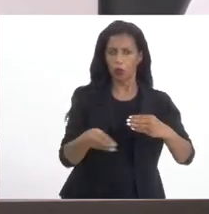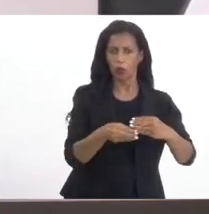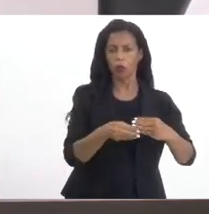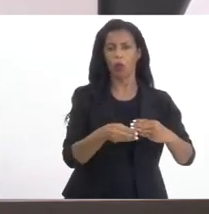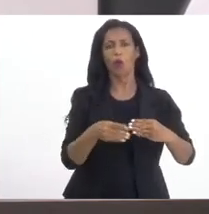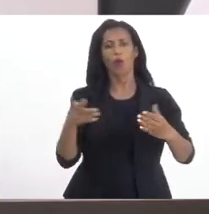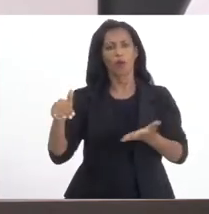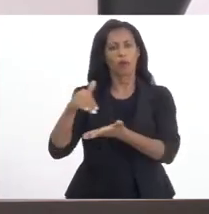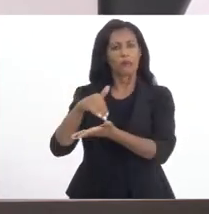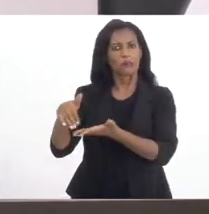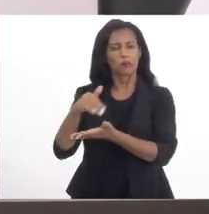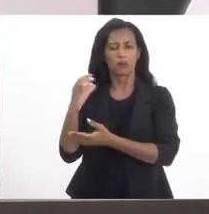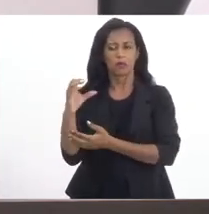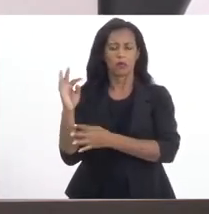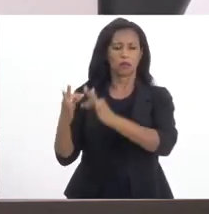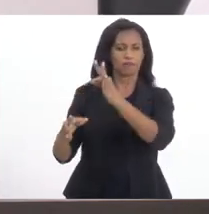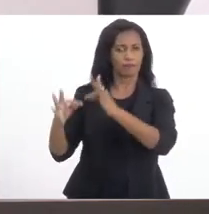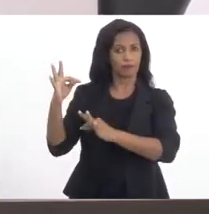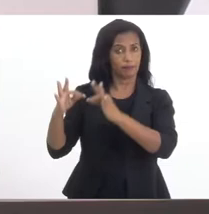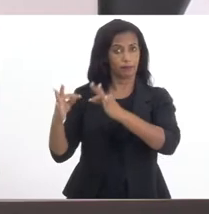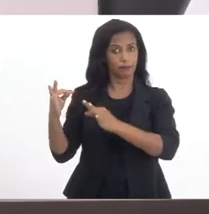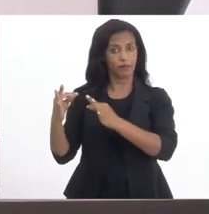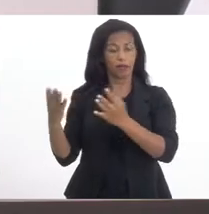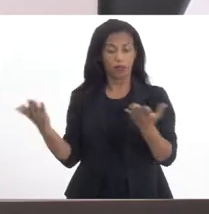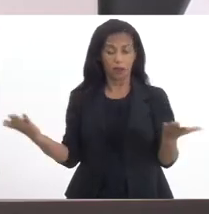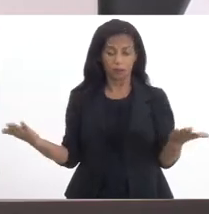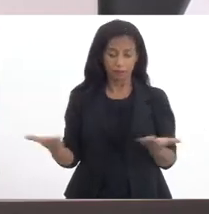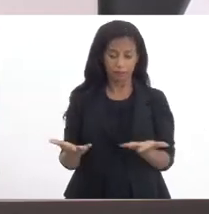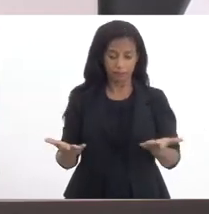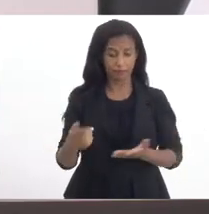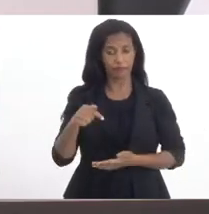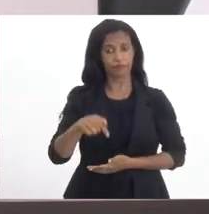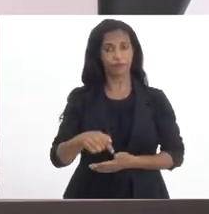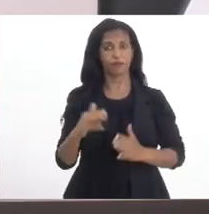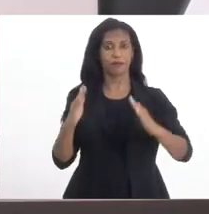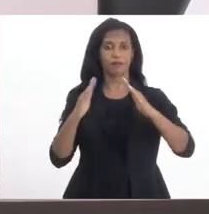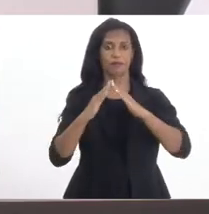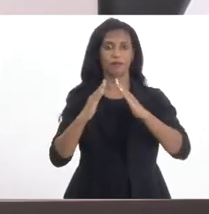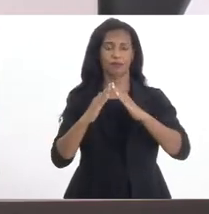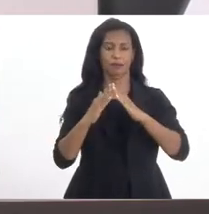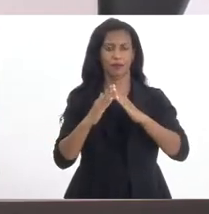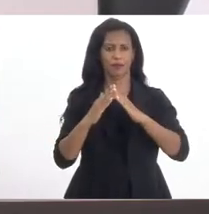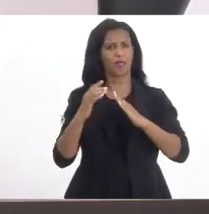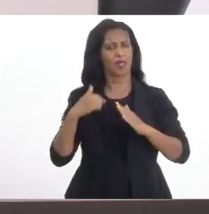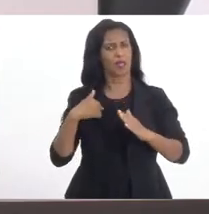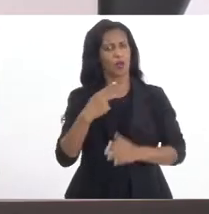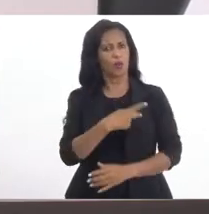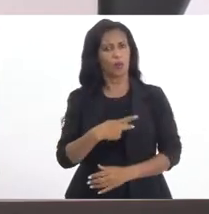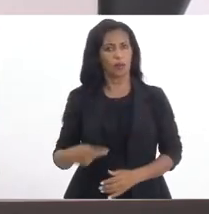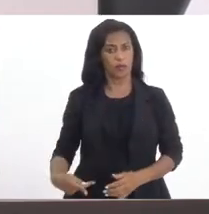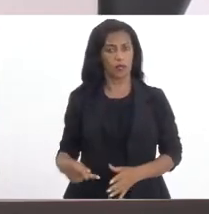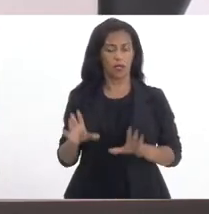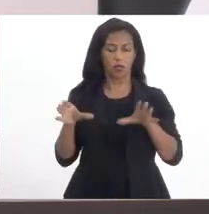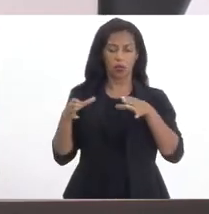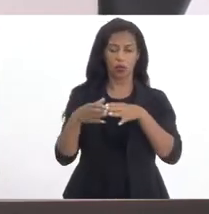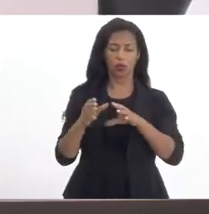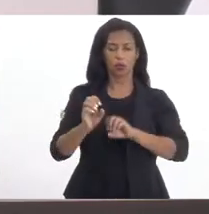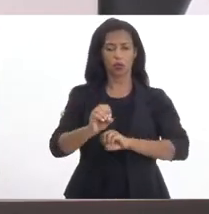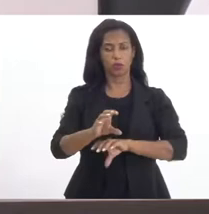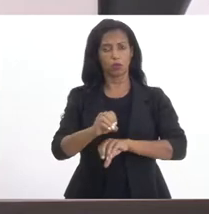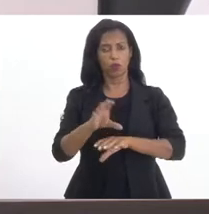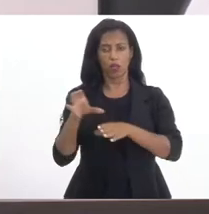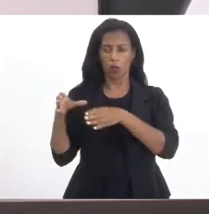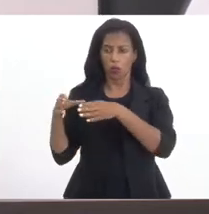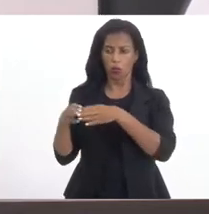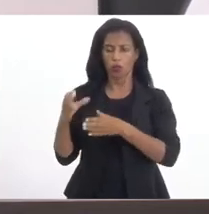levado à Secretaria de Ciência e Tecnologia e veio, então, para esse Parlamento. E com o presidente da Comissão de Educação, em conjunto com a